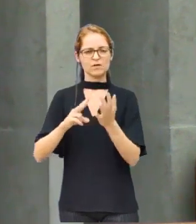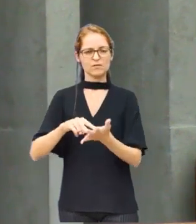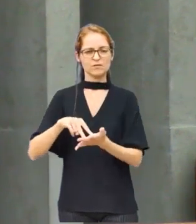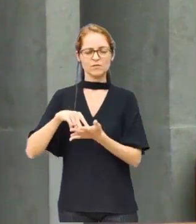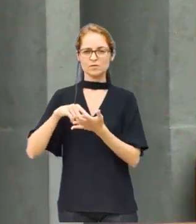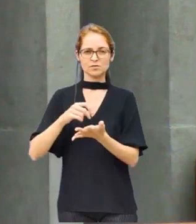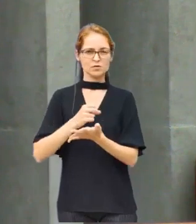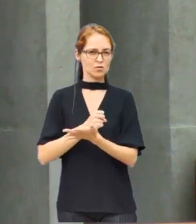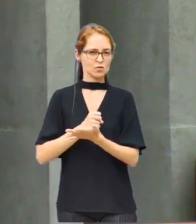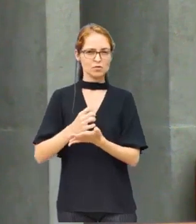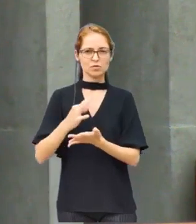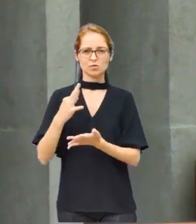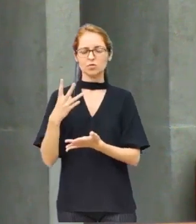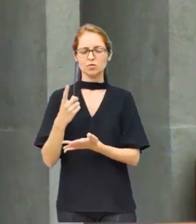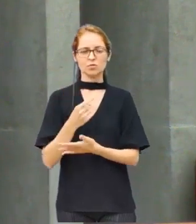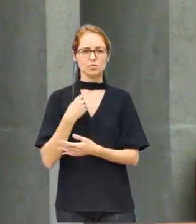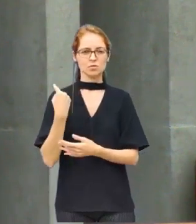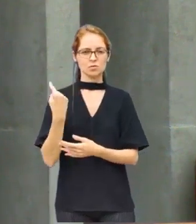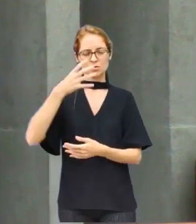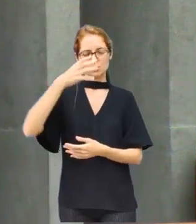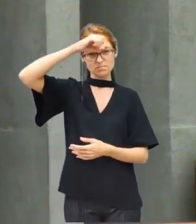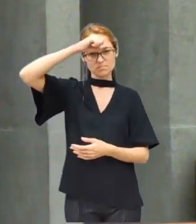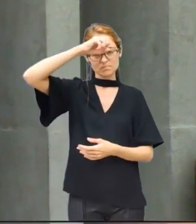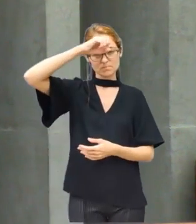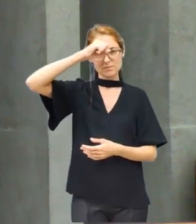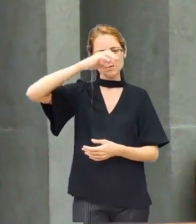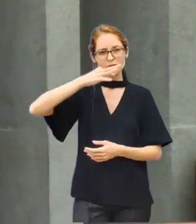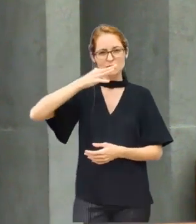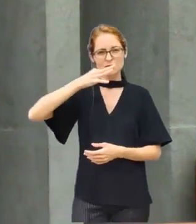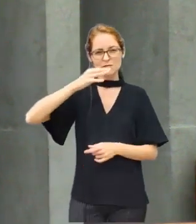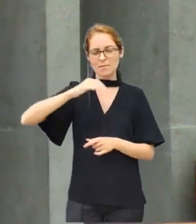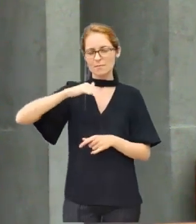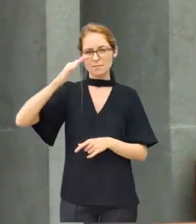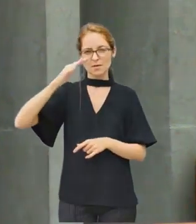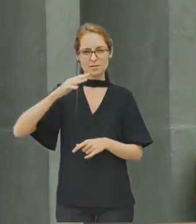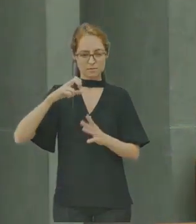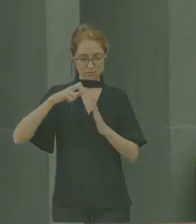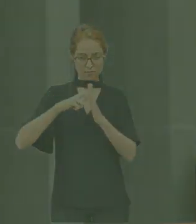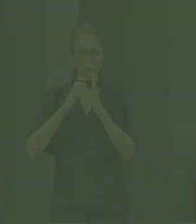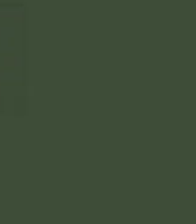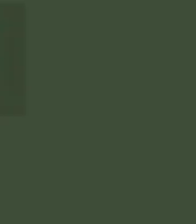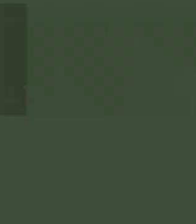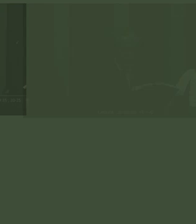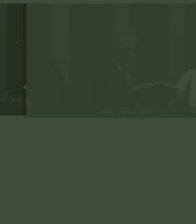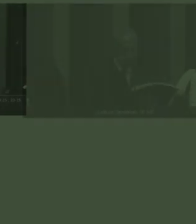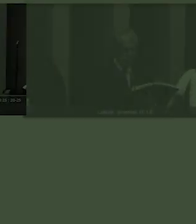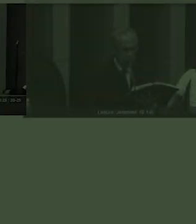nós temos aprendido e conhecê-Lo cada dia mais. Vamos orar?